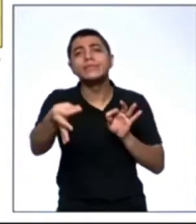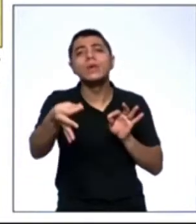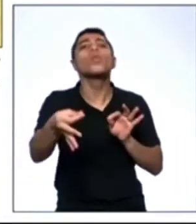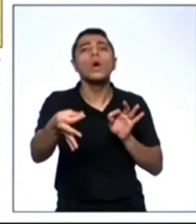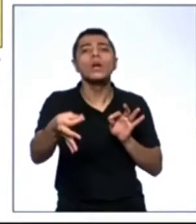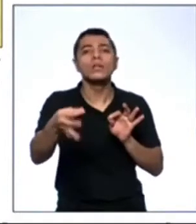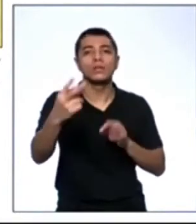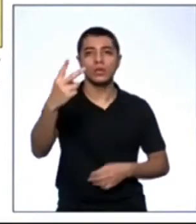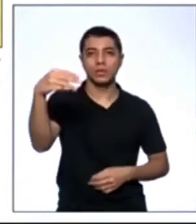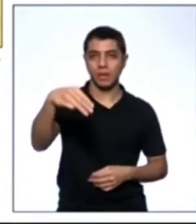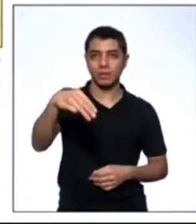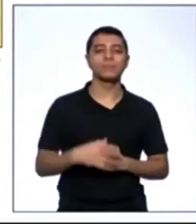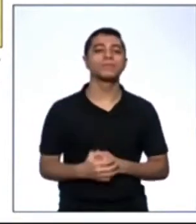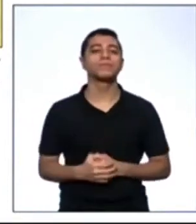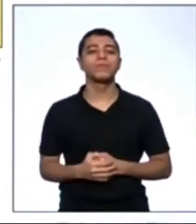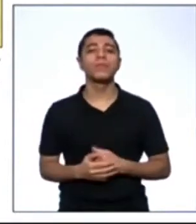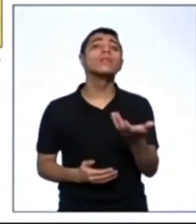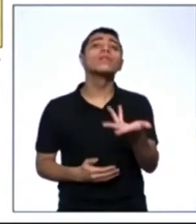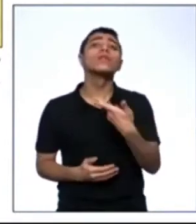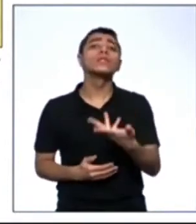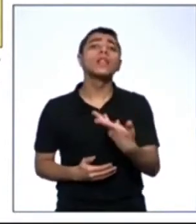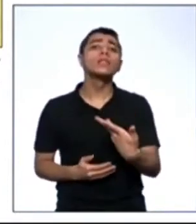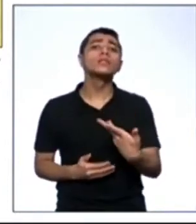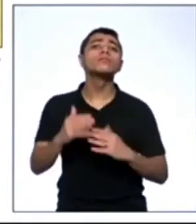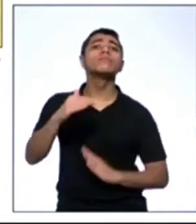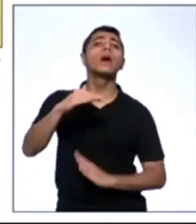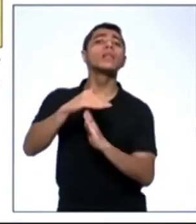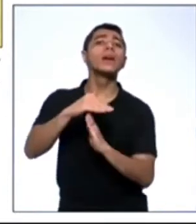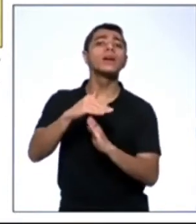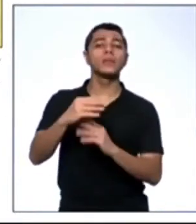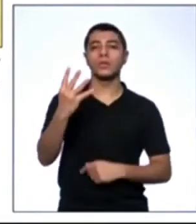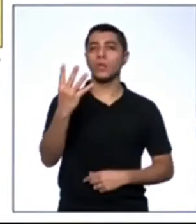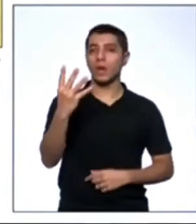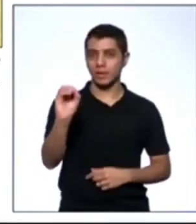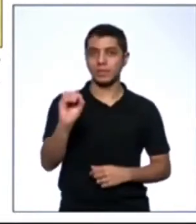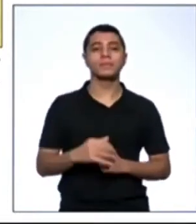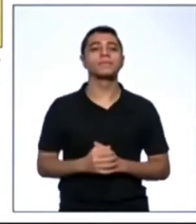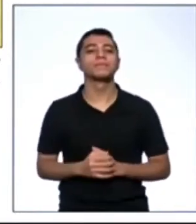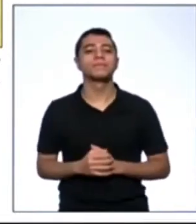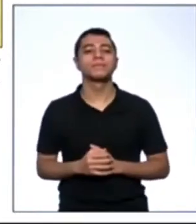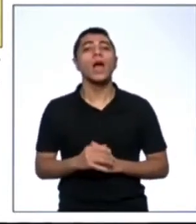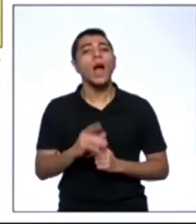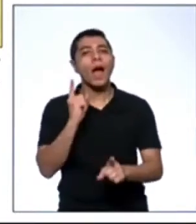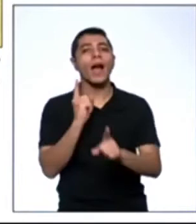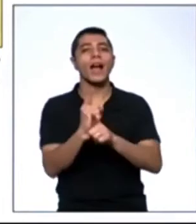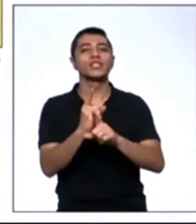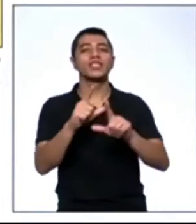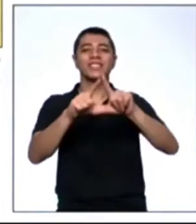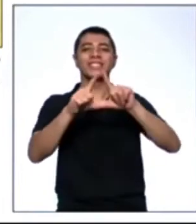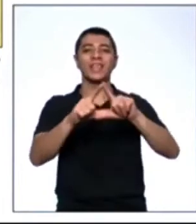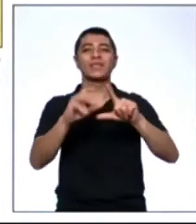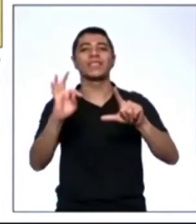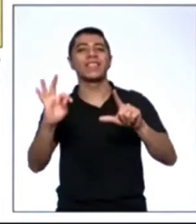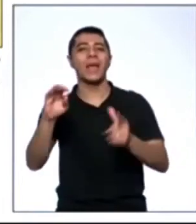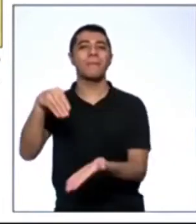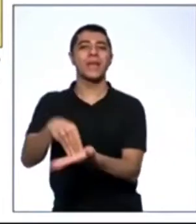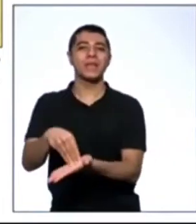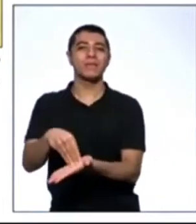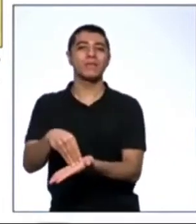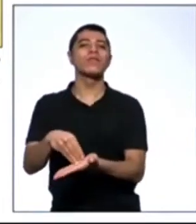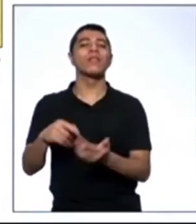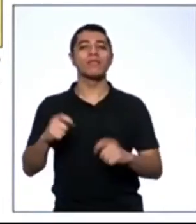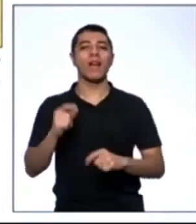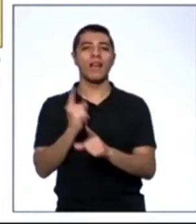hora passado para metros por segundo, você vai encontrar o ΔT mínimo, né? E veja esse detalhe